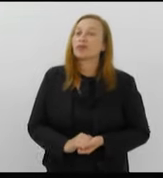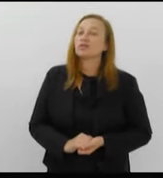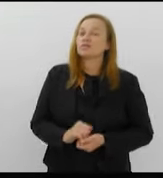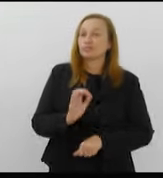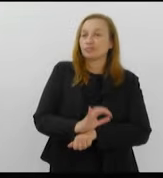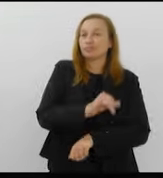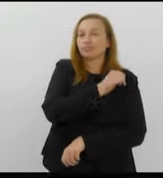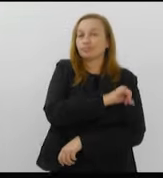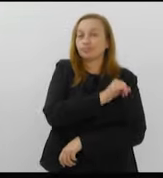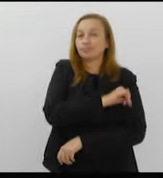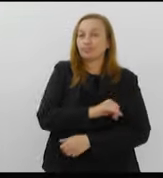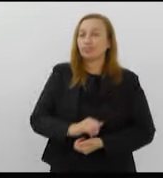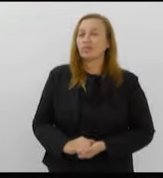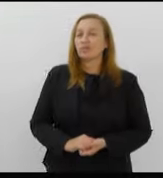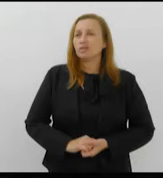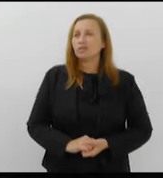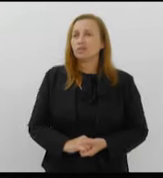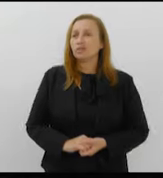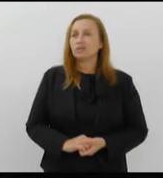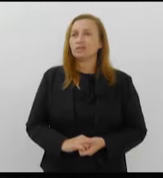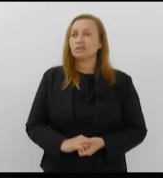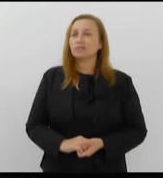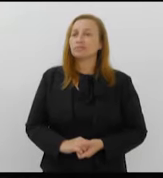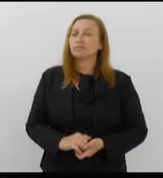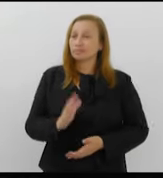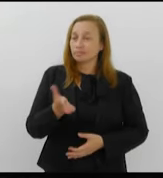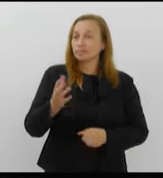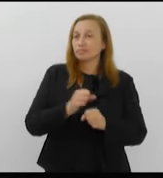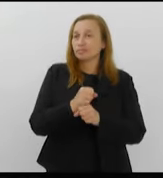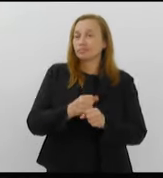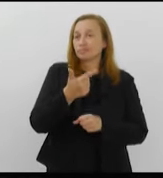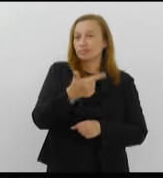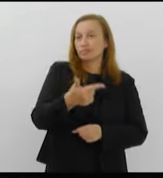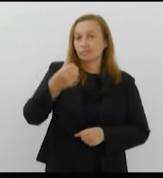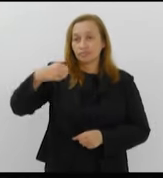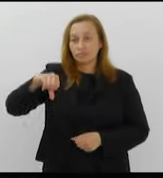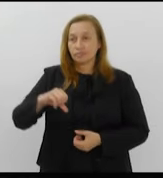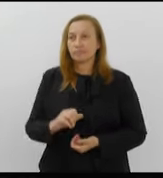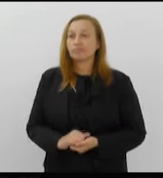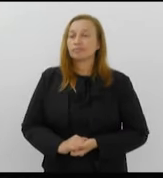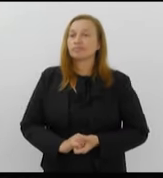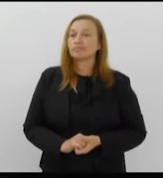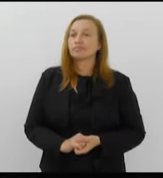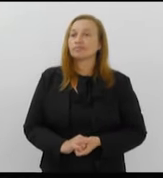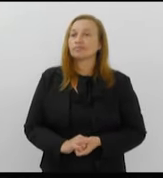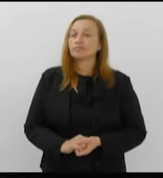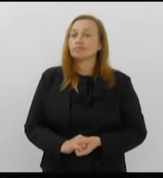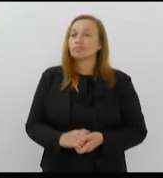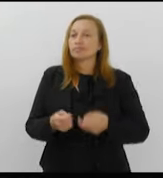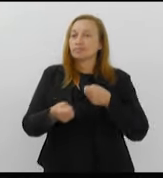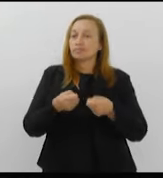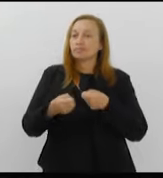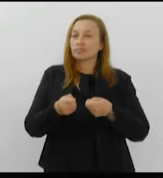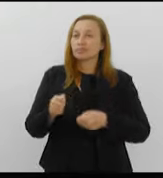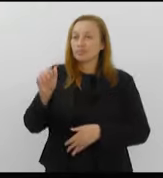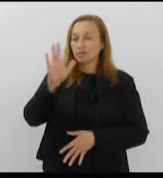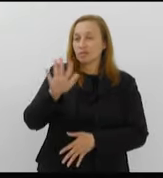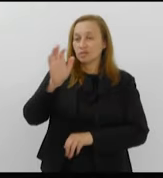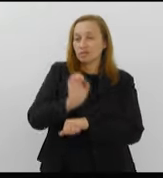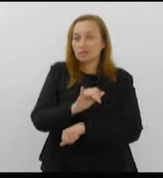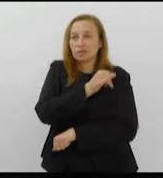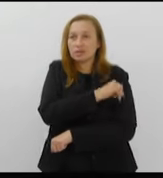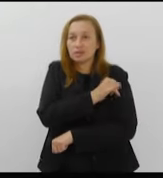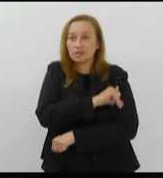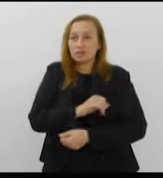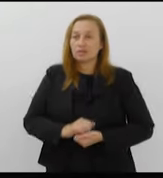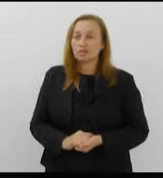Estado do Rio de Janeiro. É, já no ano de 2019, a Controladoria Geral do Estado do Rio de Janeiro,